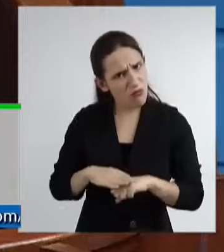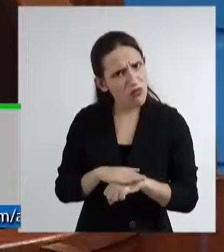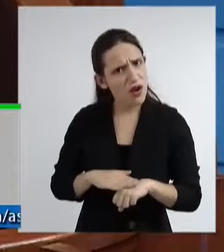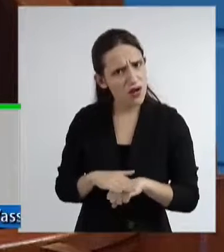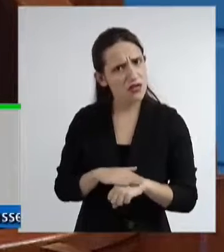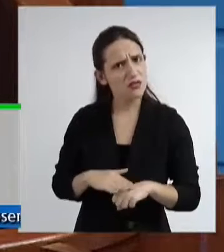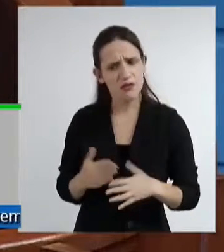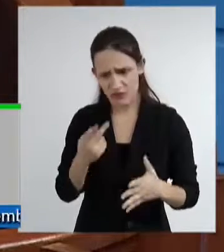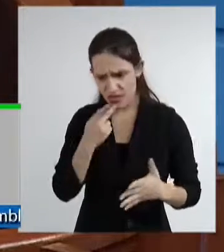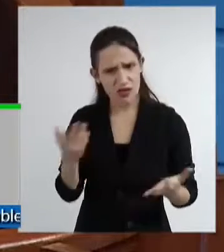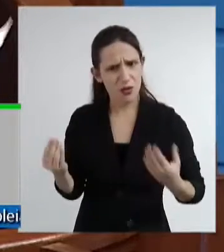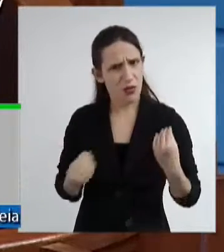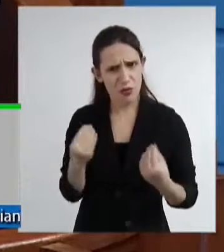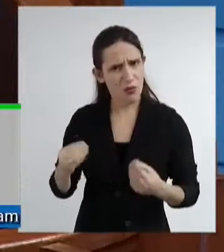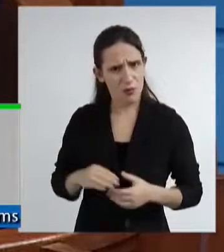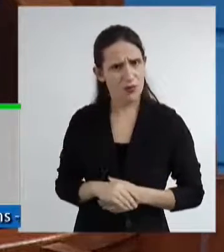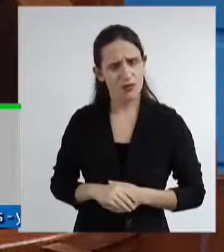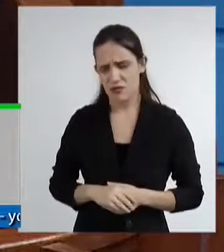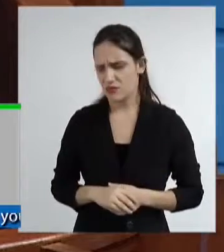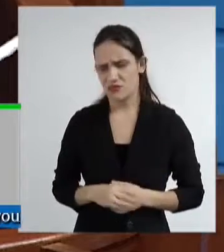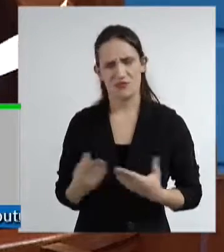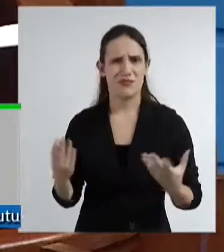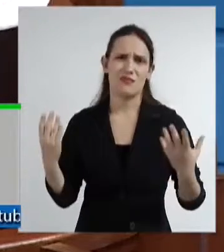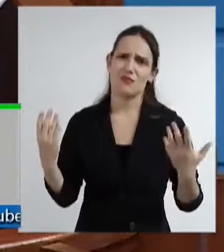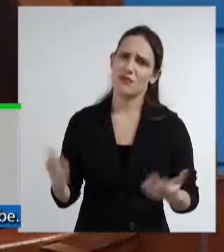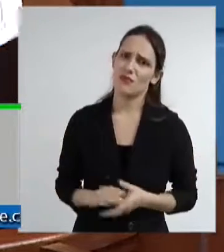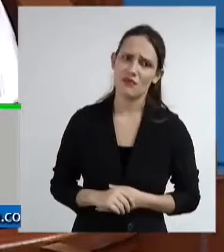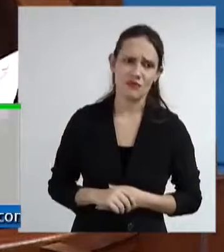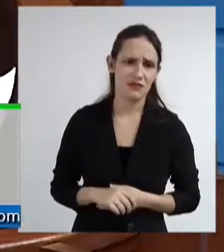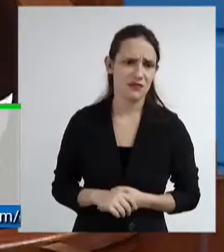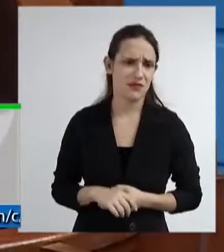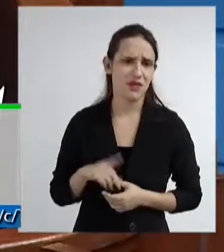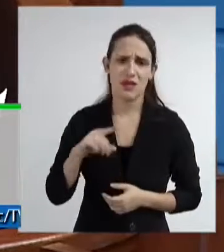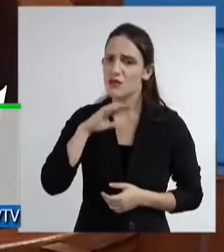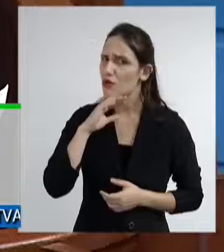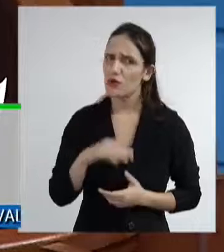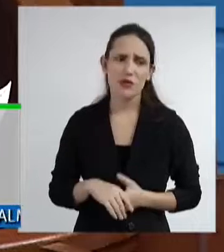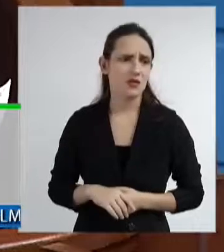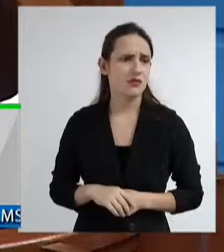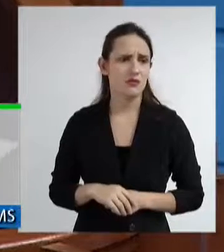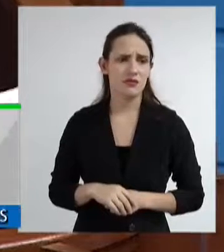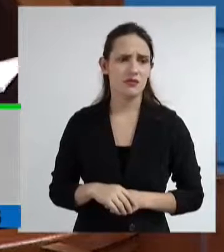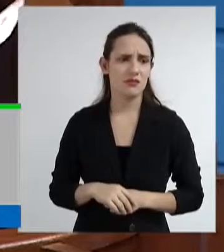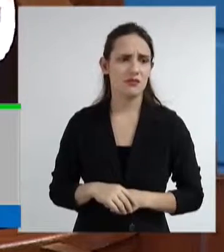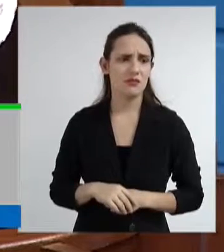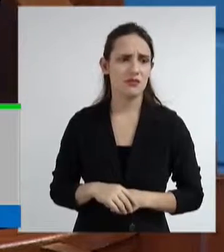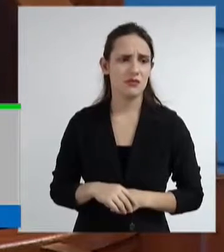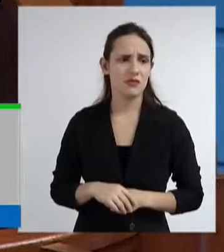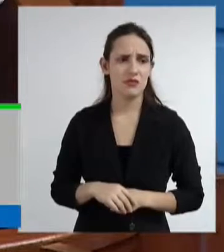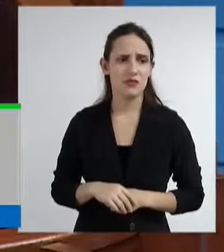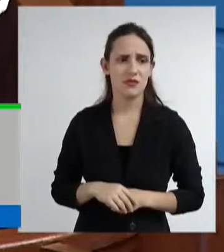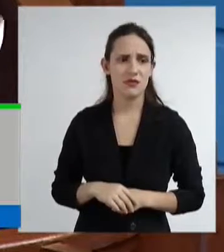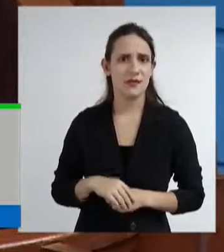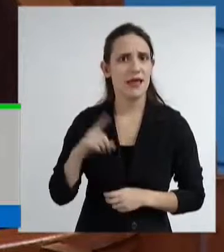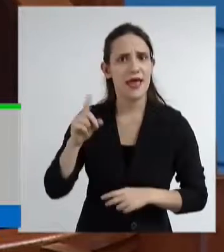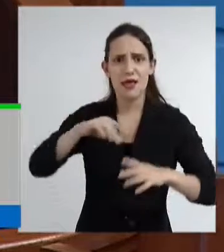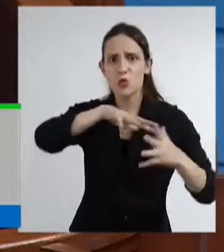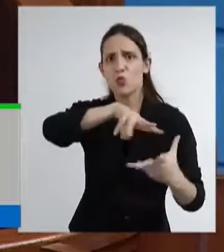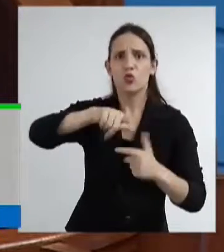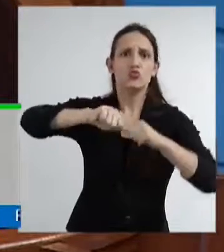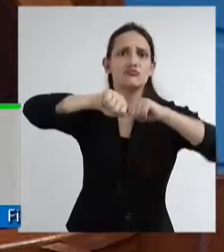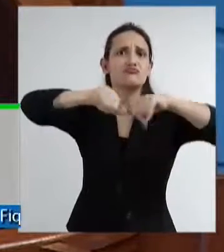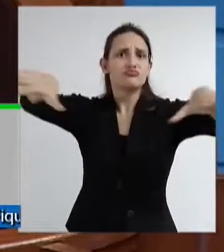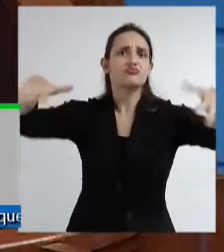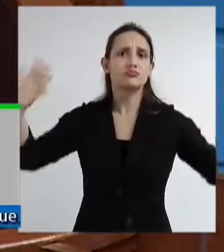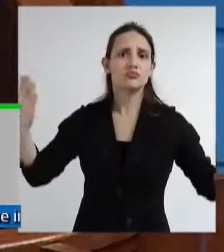seus auxiliares. Não é possível isso. Isso pega muito mal para a gente. Isso aqui tem uma repercussão